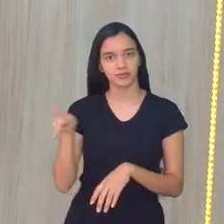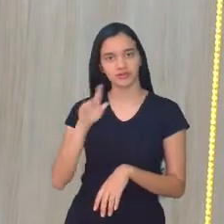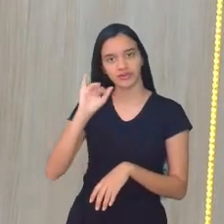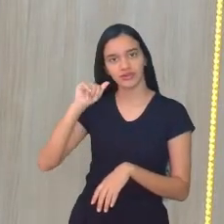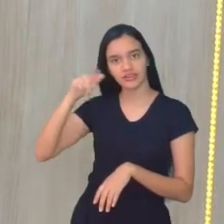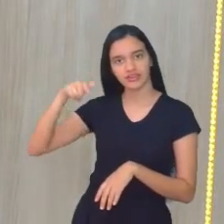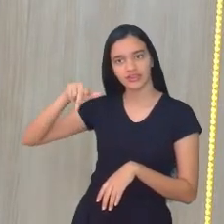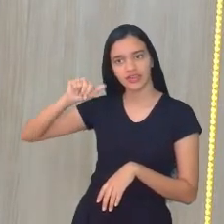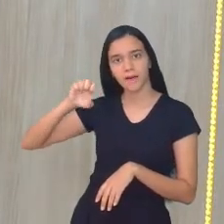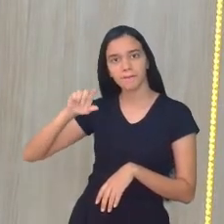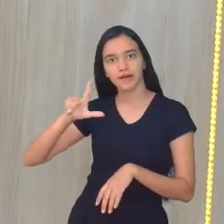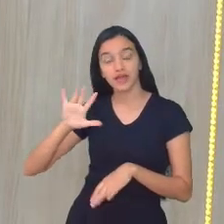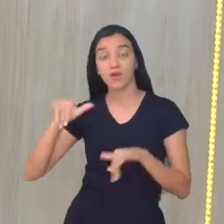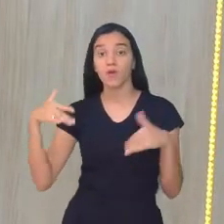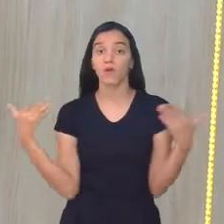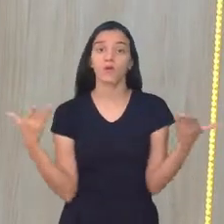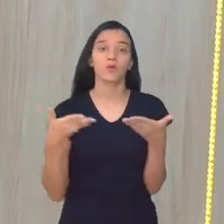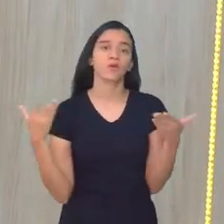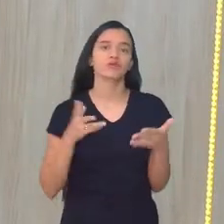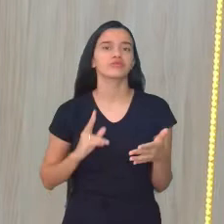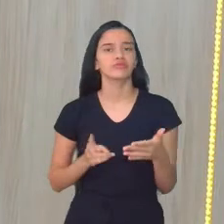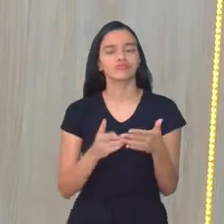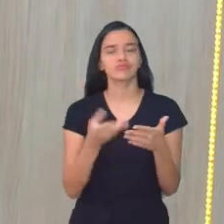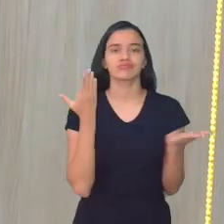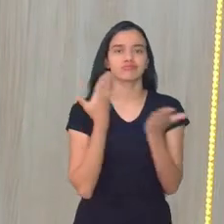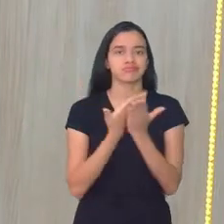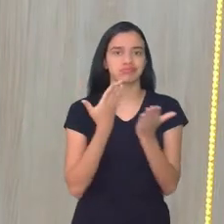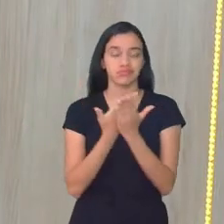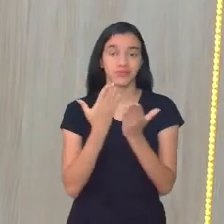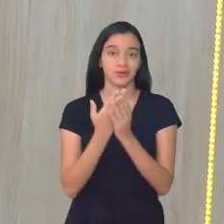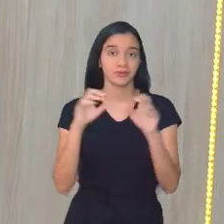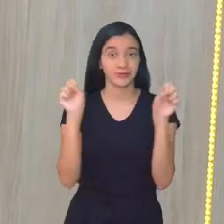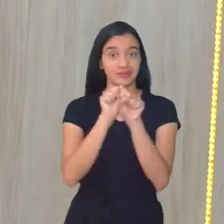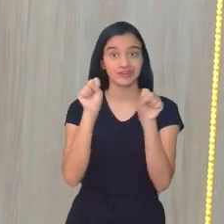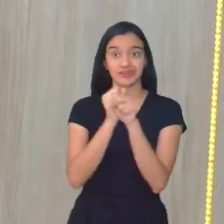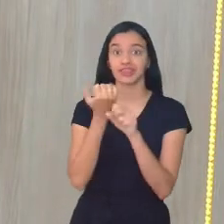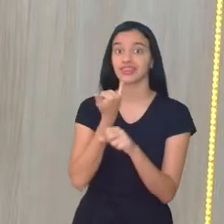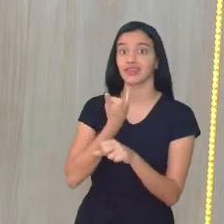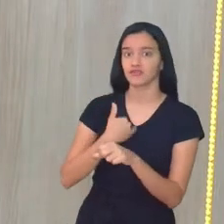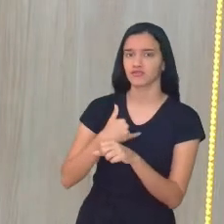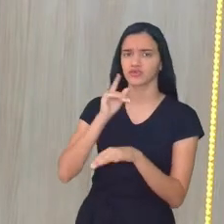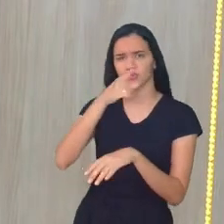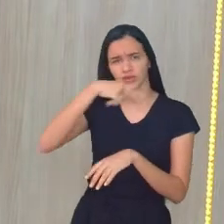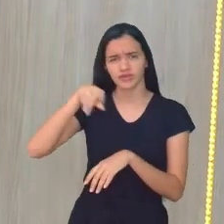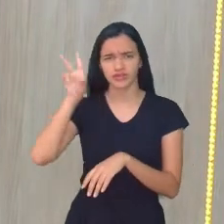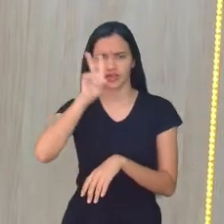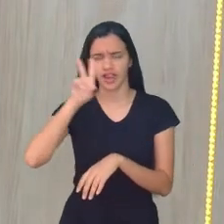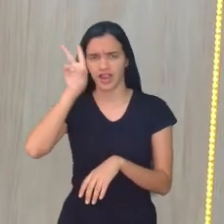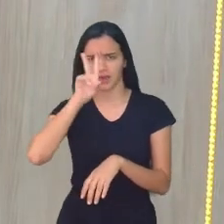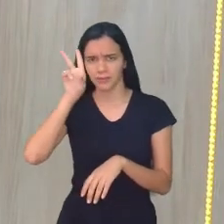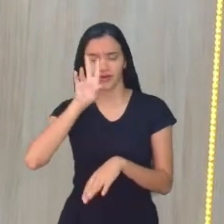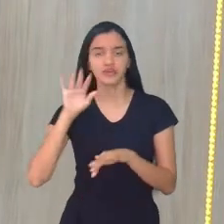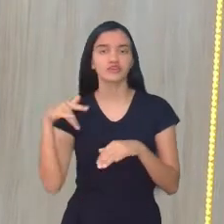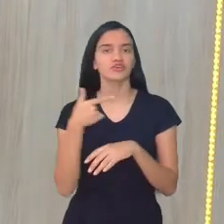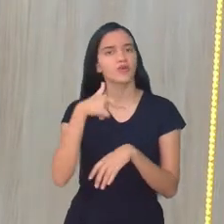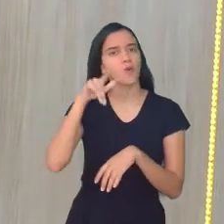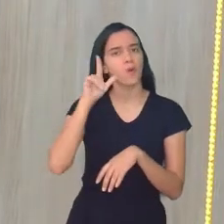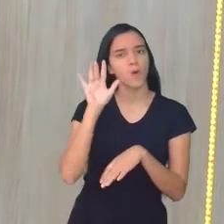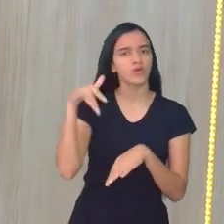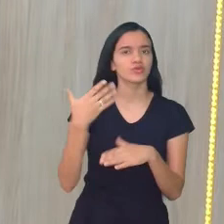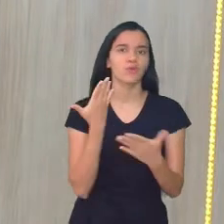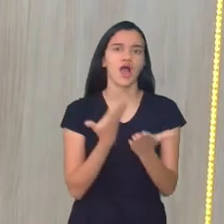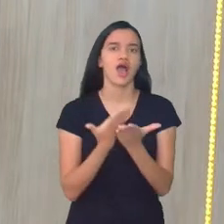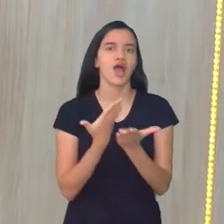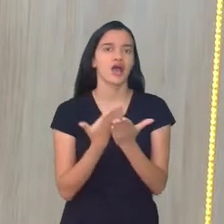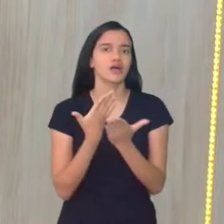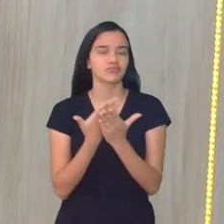Isabel e vamos hoje continuar o estudo do nosso sistema nervoso. Vocês estão lembrados que ontem eu trouxe uma